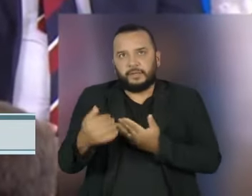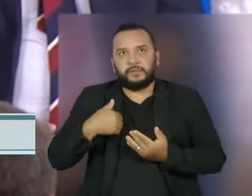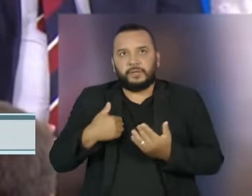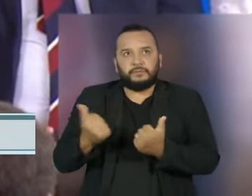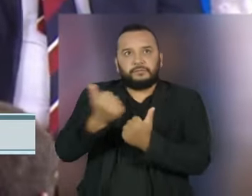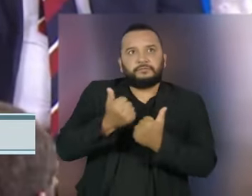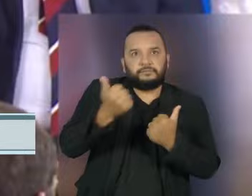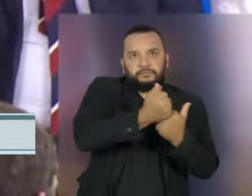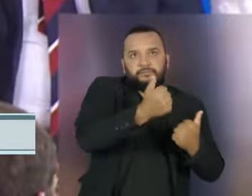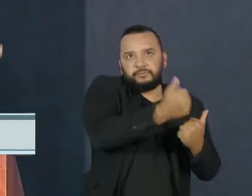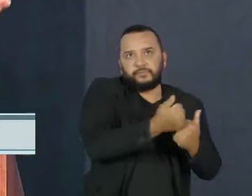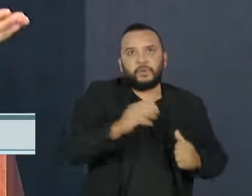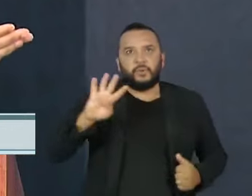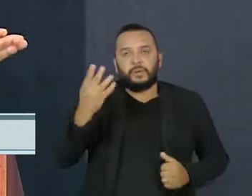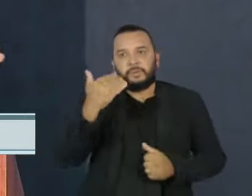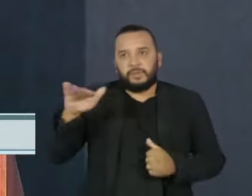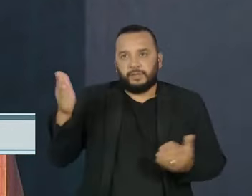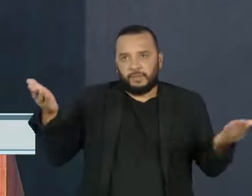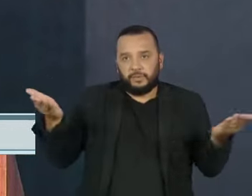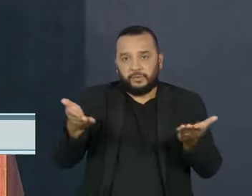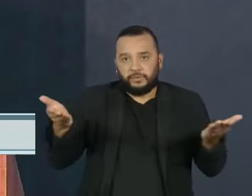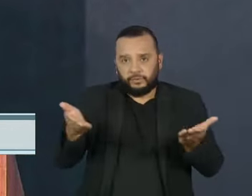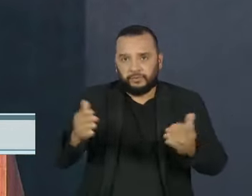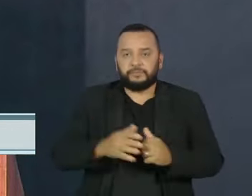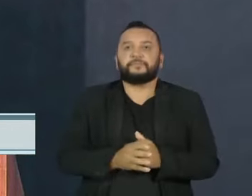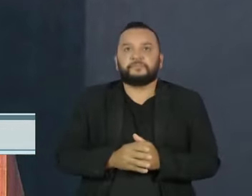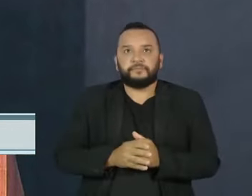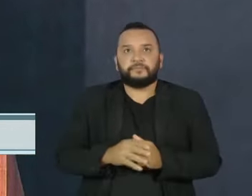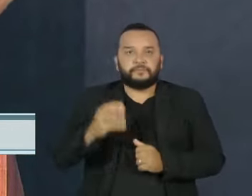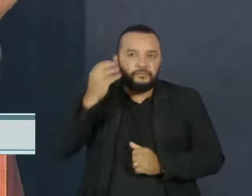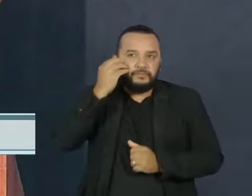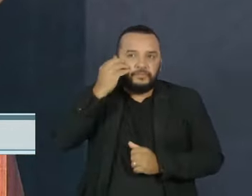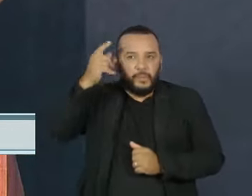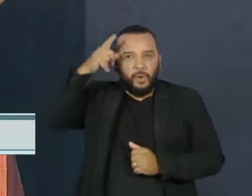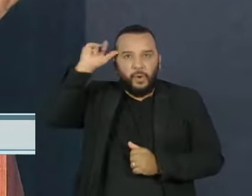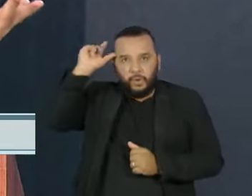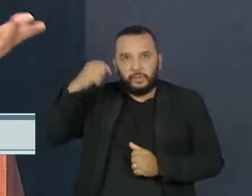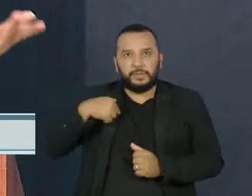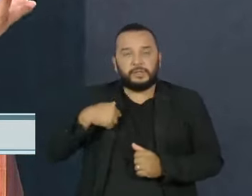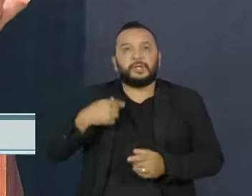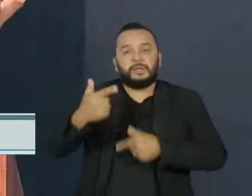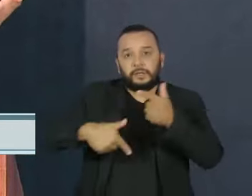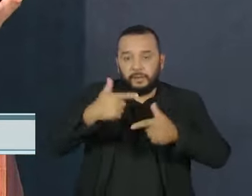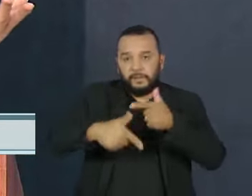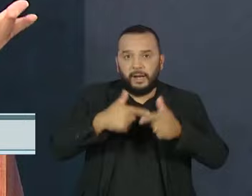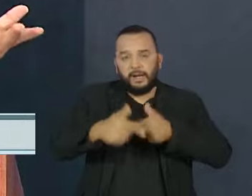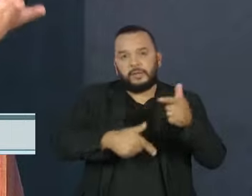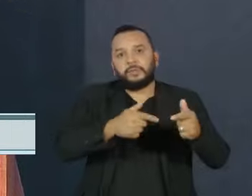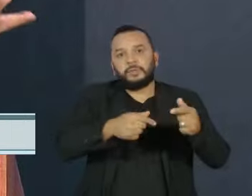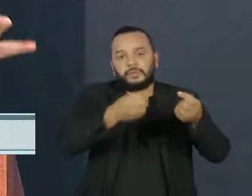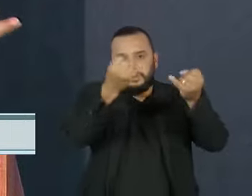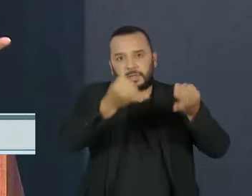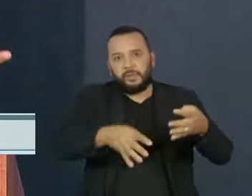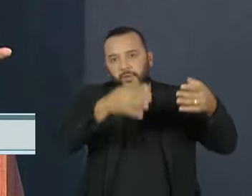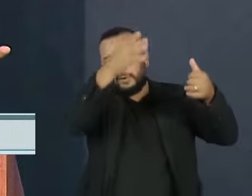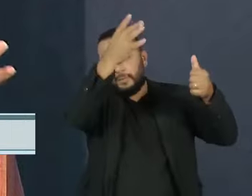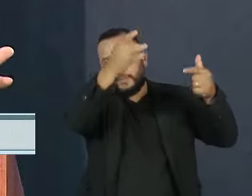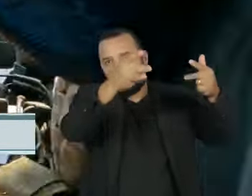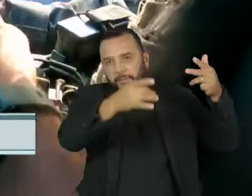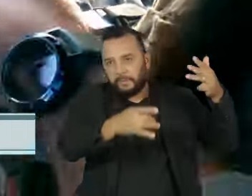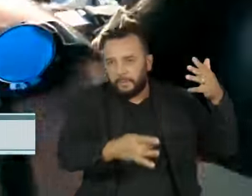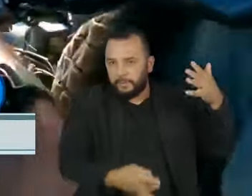4:30 da Tarde de hoje de saída Flávio Dino fez ontem um balanço da gestão com mais de 200 operações contra a